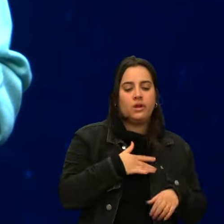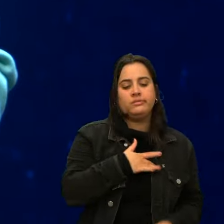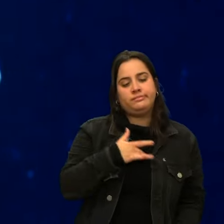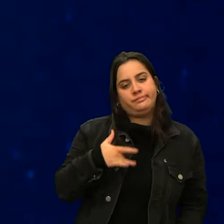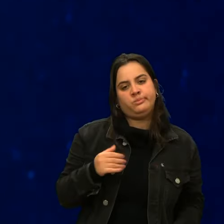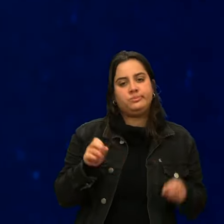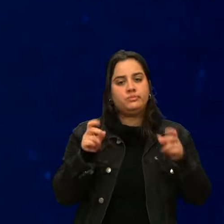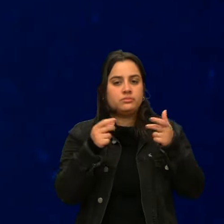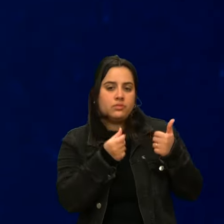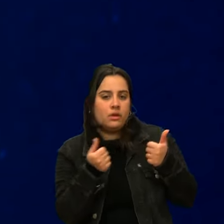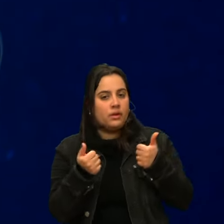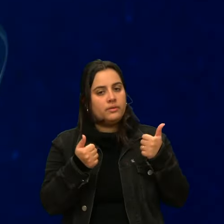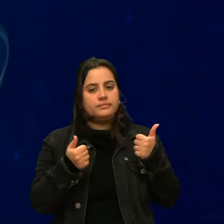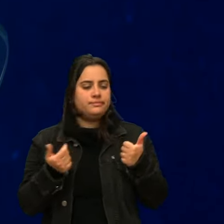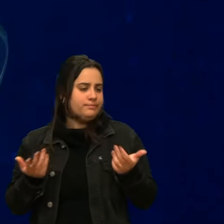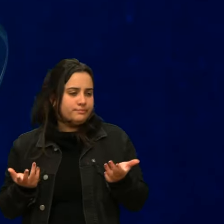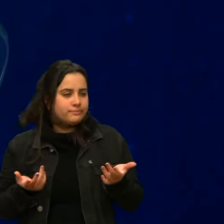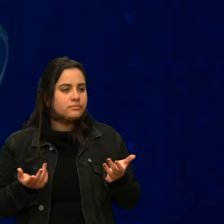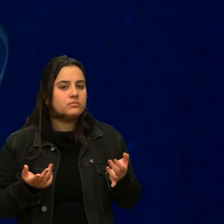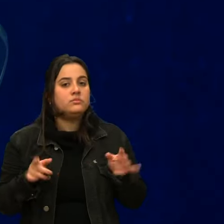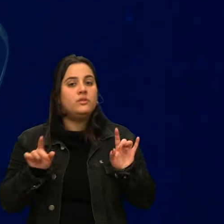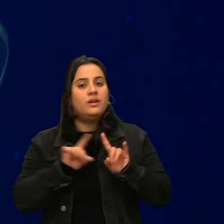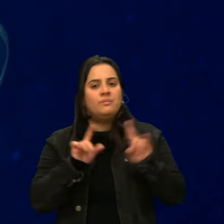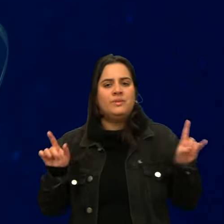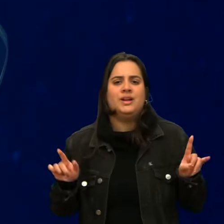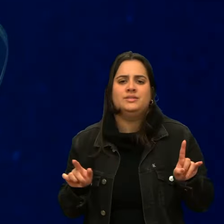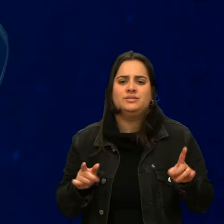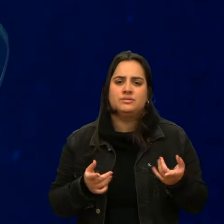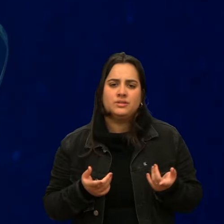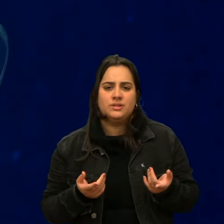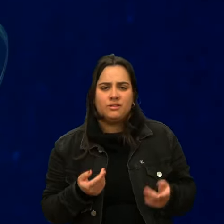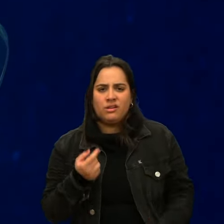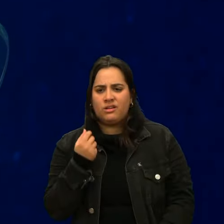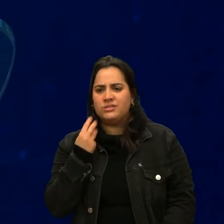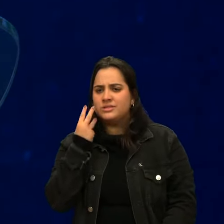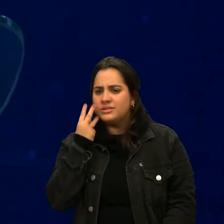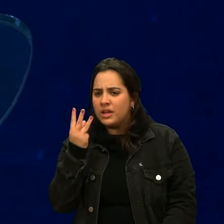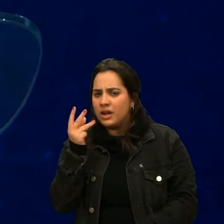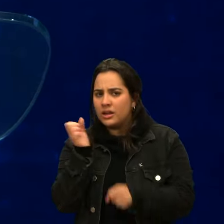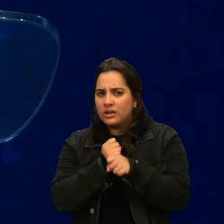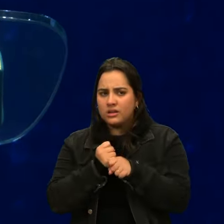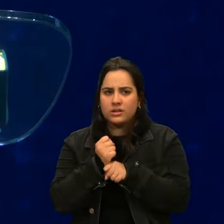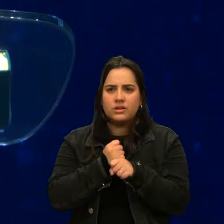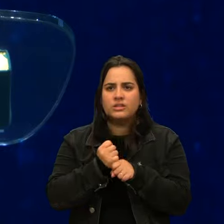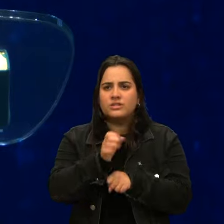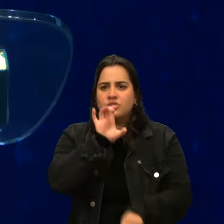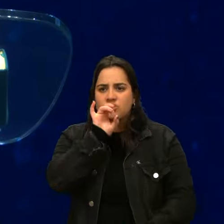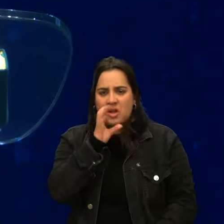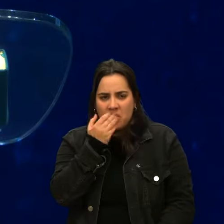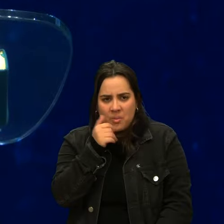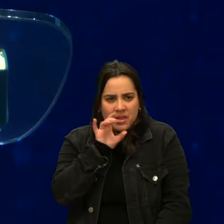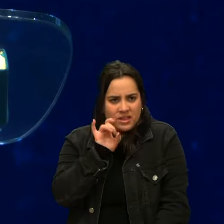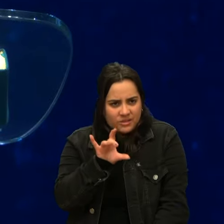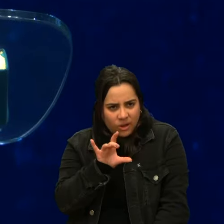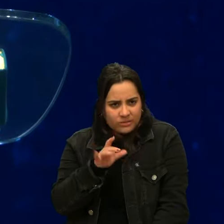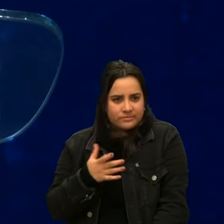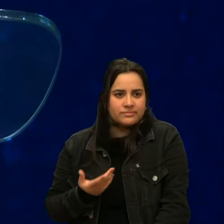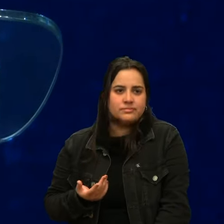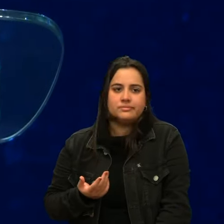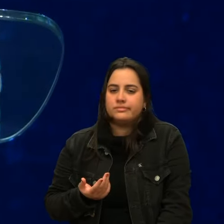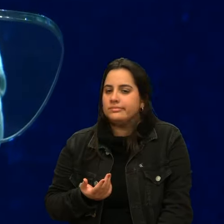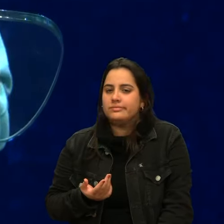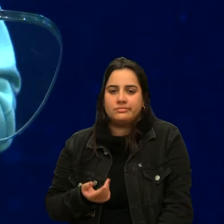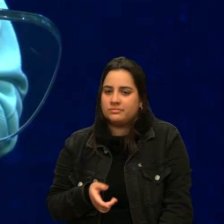sei quantos aí têm uma vida fitness, mas ainda assim, gente, durante 3 anos, você só comer isso, era uma decisão